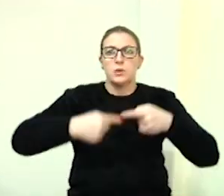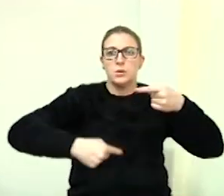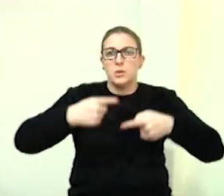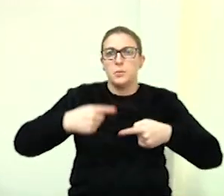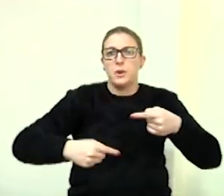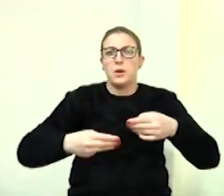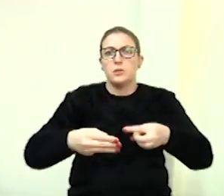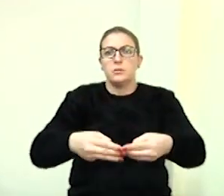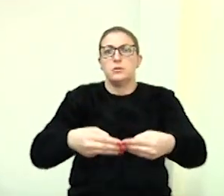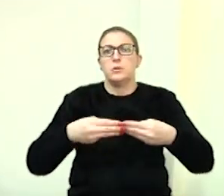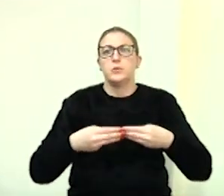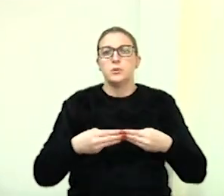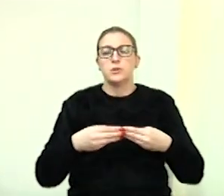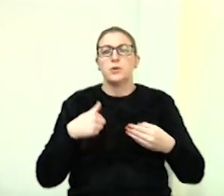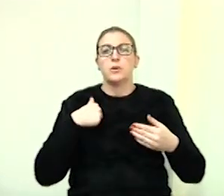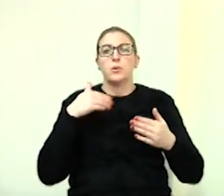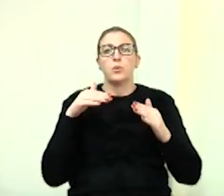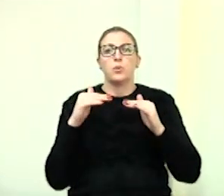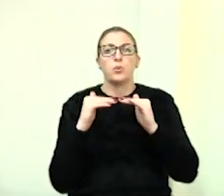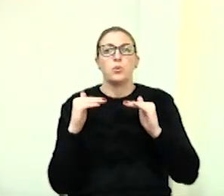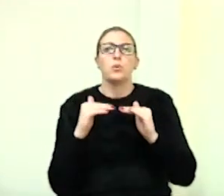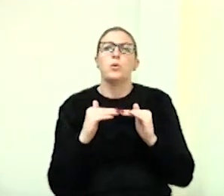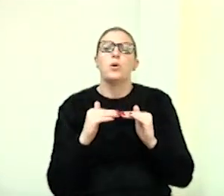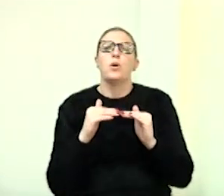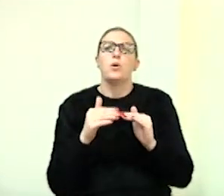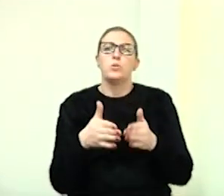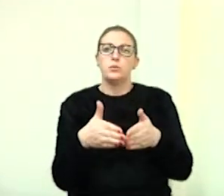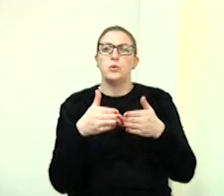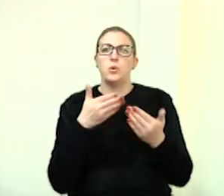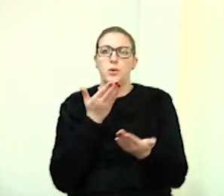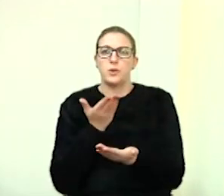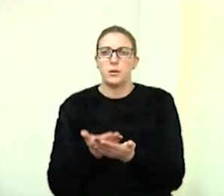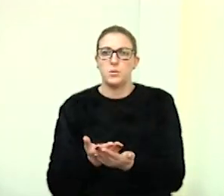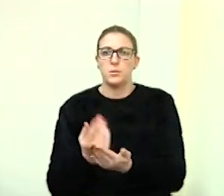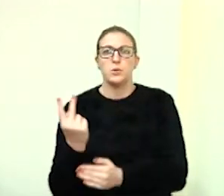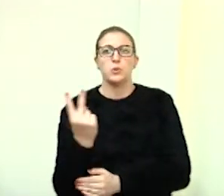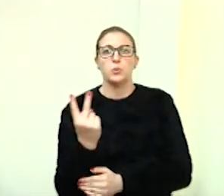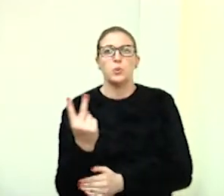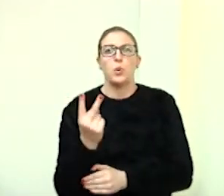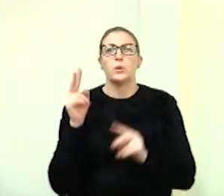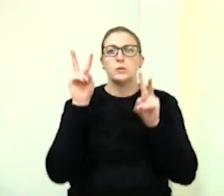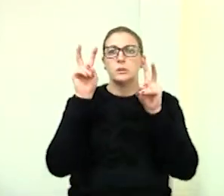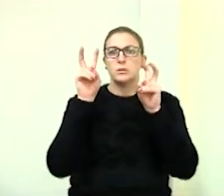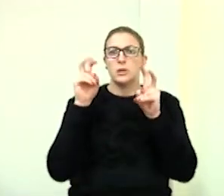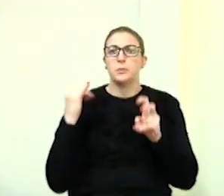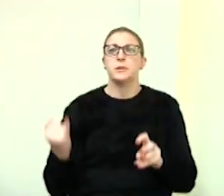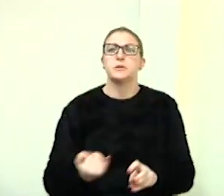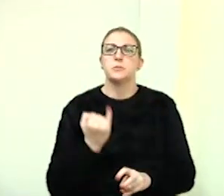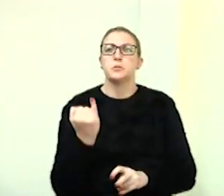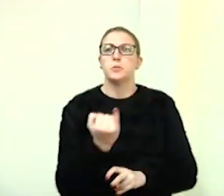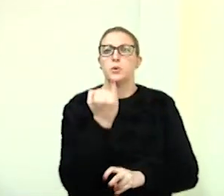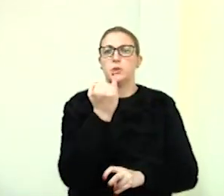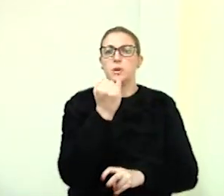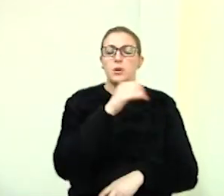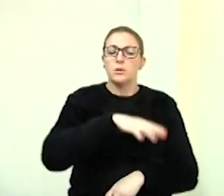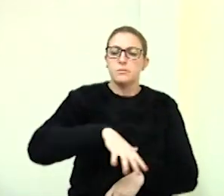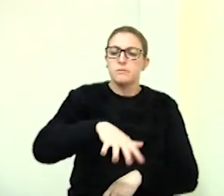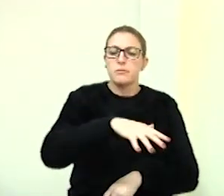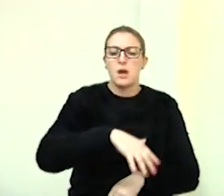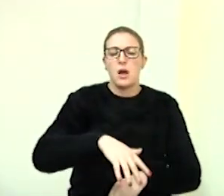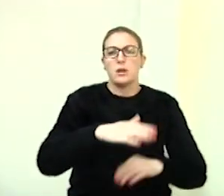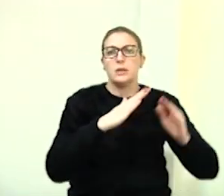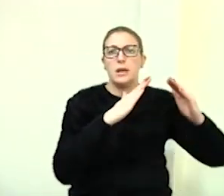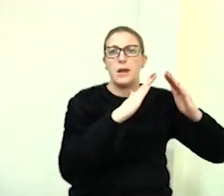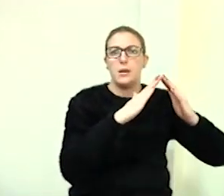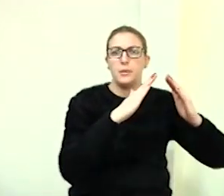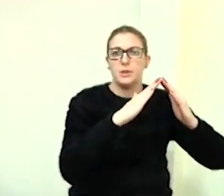requerimentos, acho que dois importantes temas nessa questão da alimentação, também da questão da habitação, a dignidade de vida das pessoas, acho